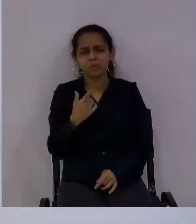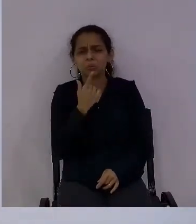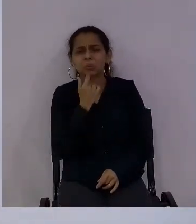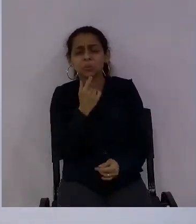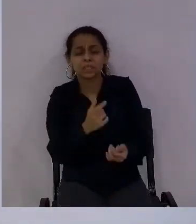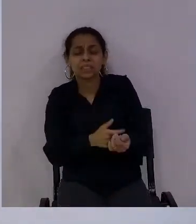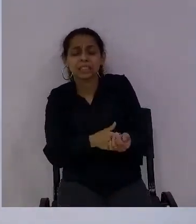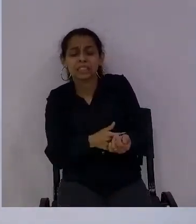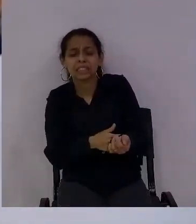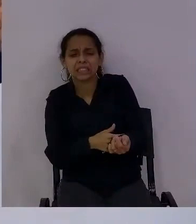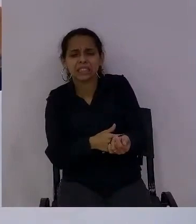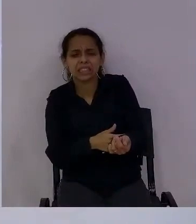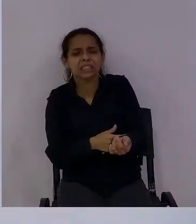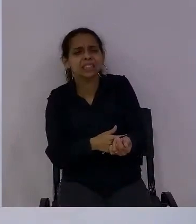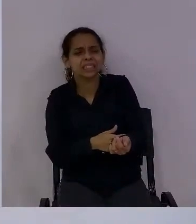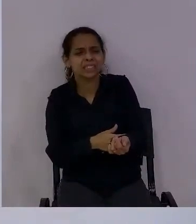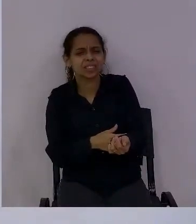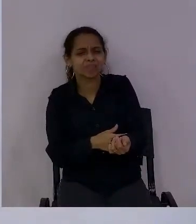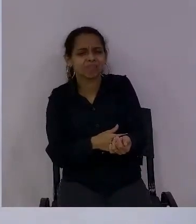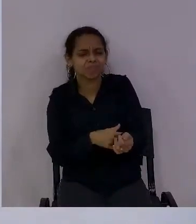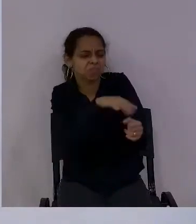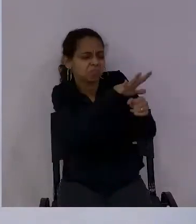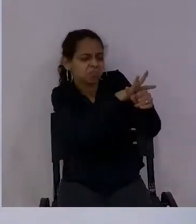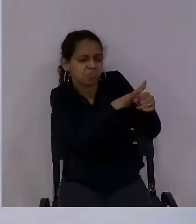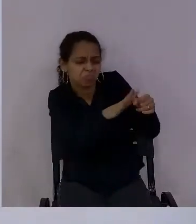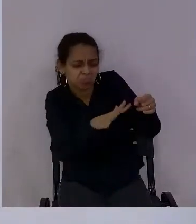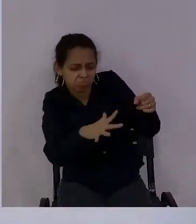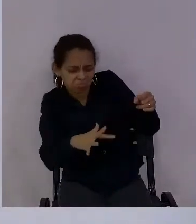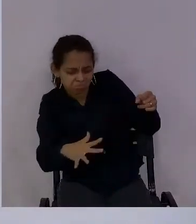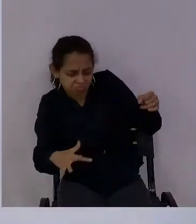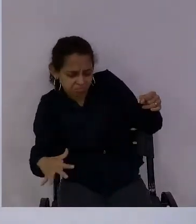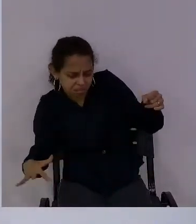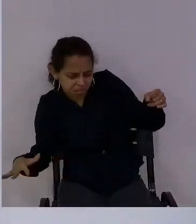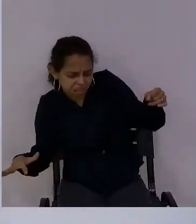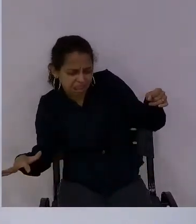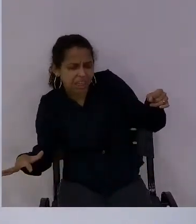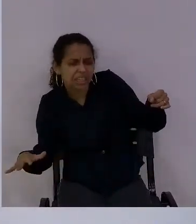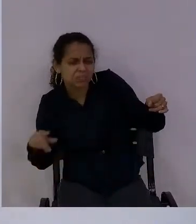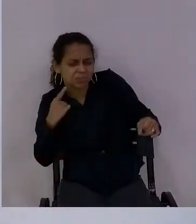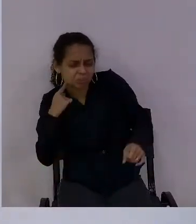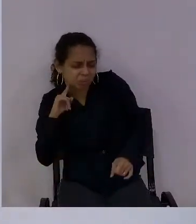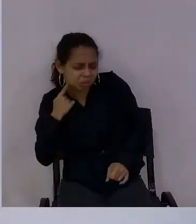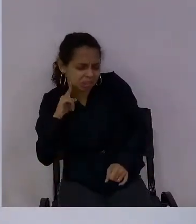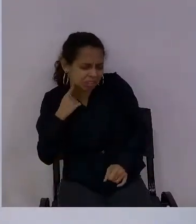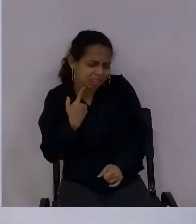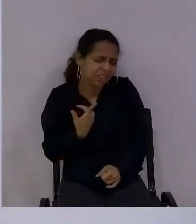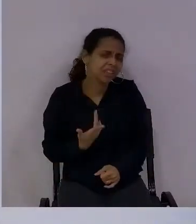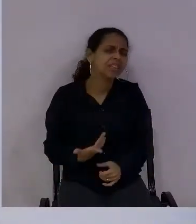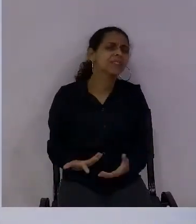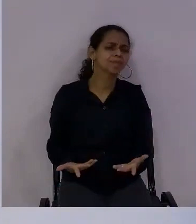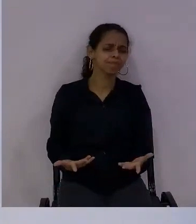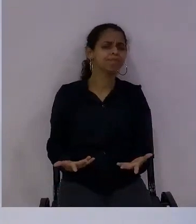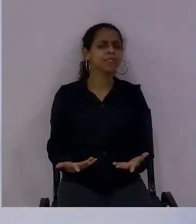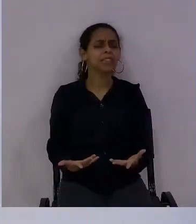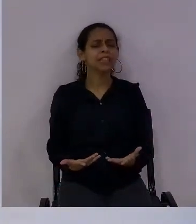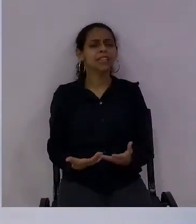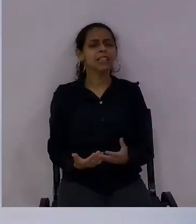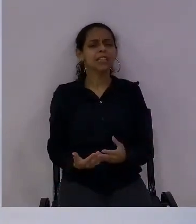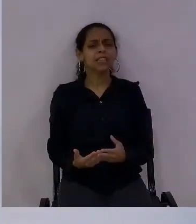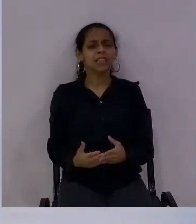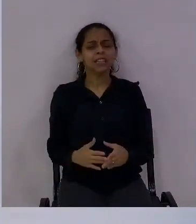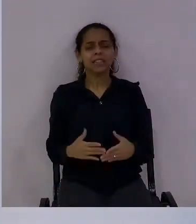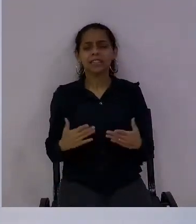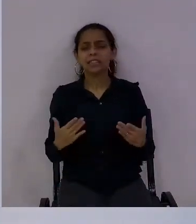estava ali a céu aberto ou a possível contato de outros. Nós não estamos falando de mães